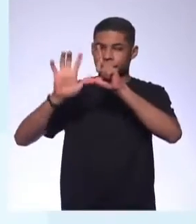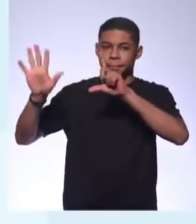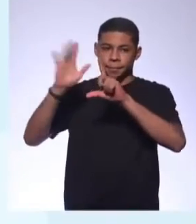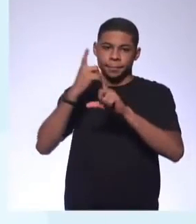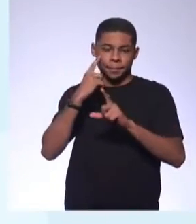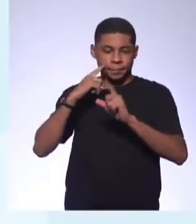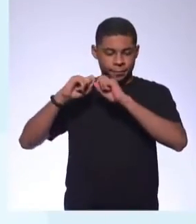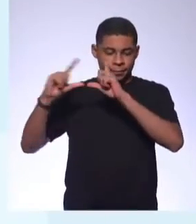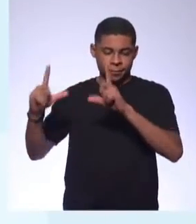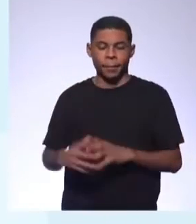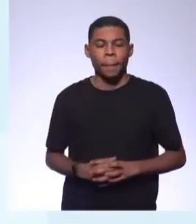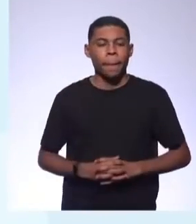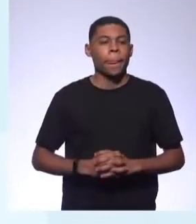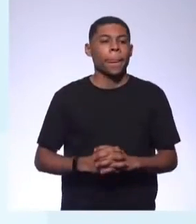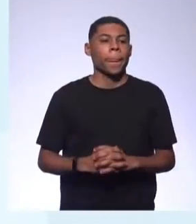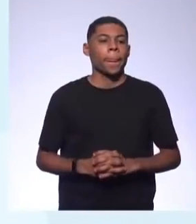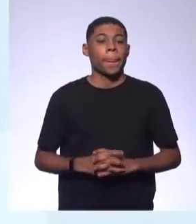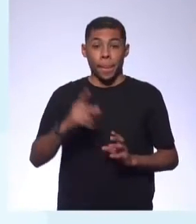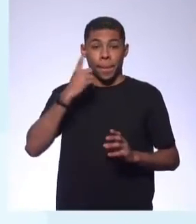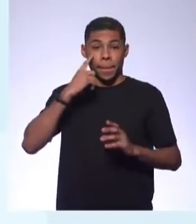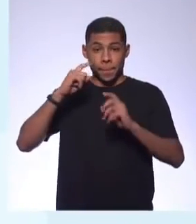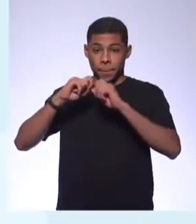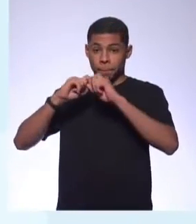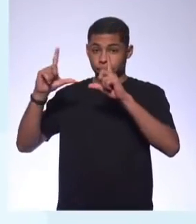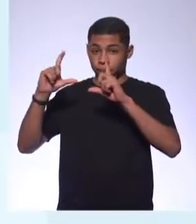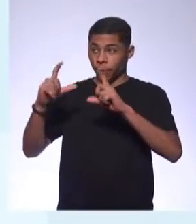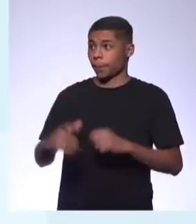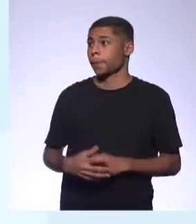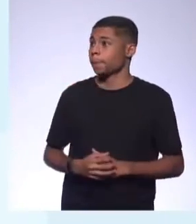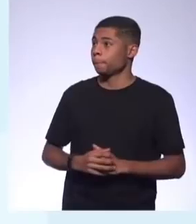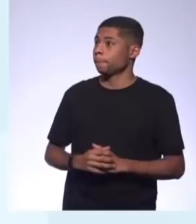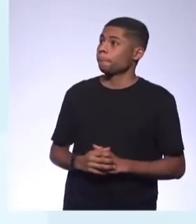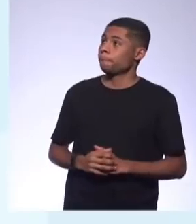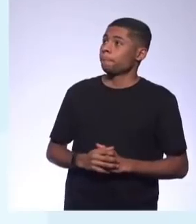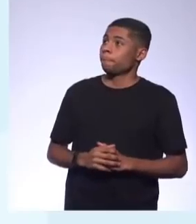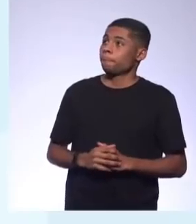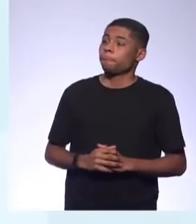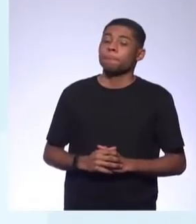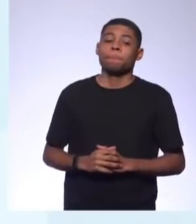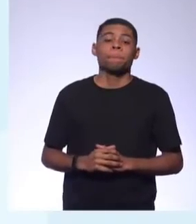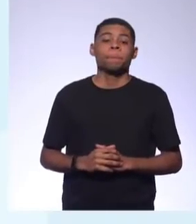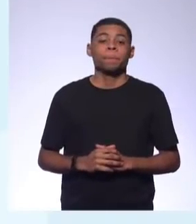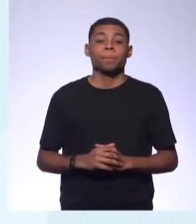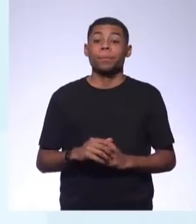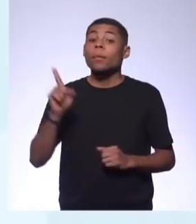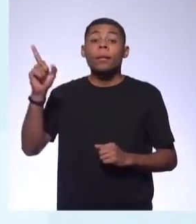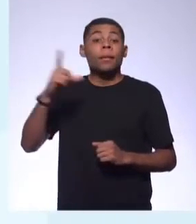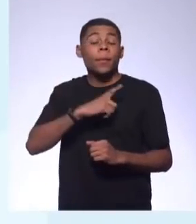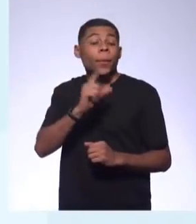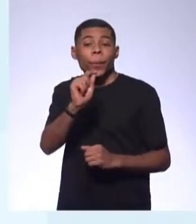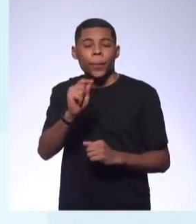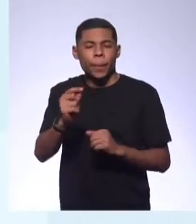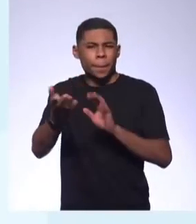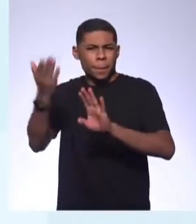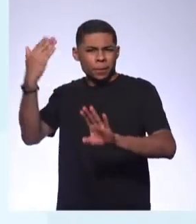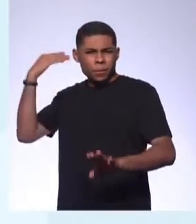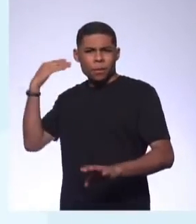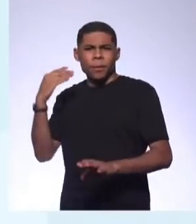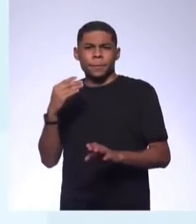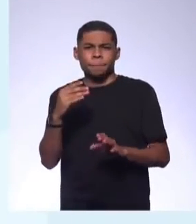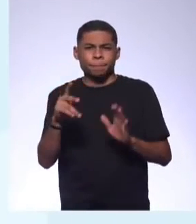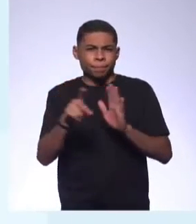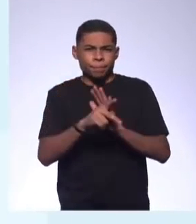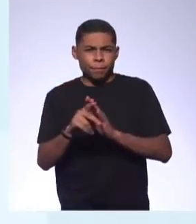tela. Essa imagem, ela está retratando também a prática imperialista,